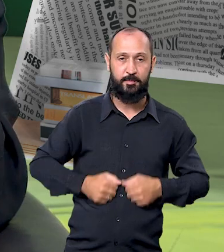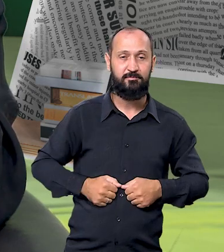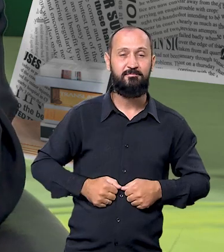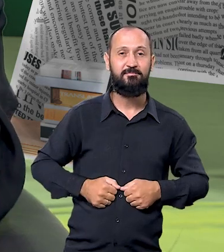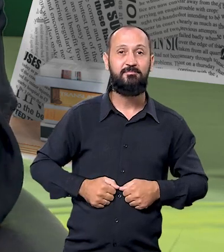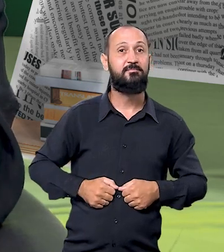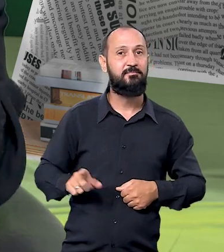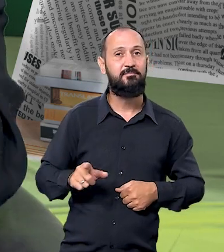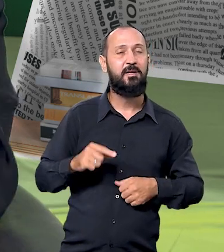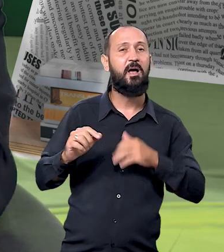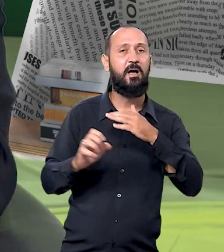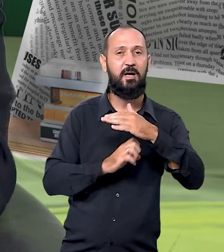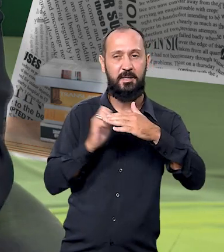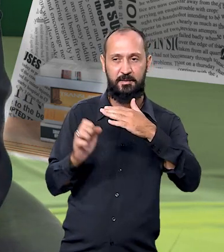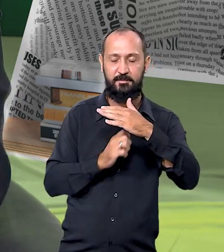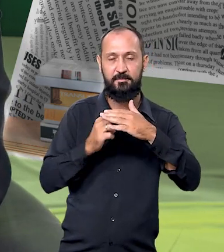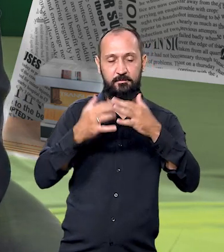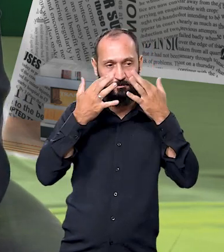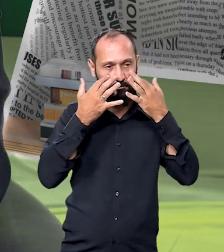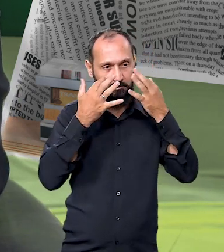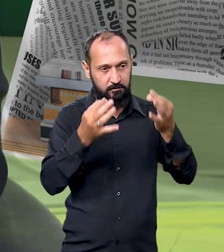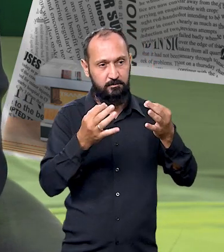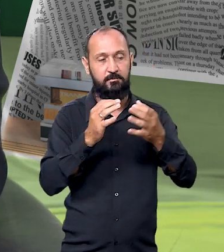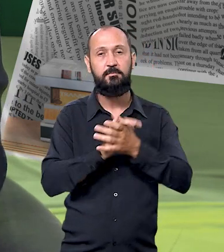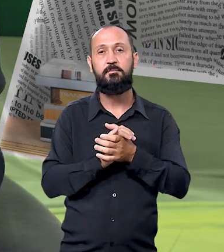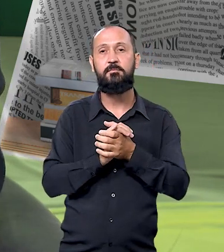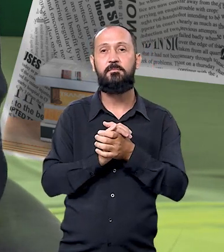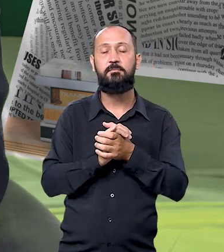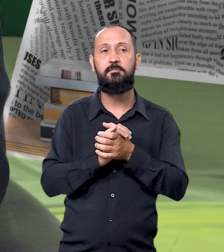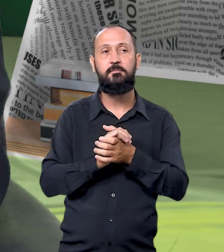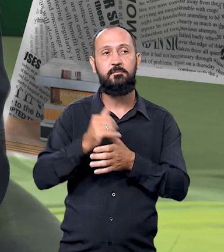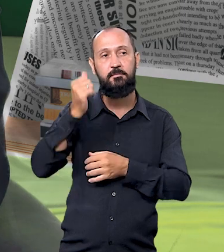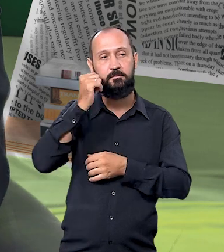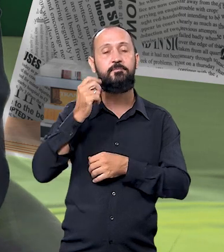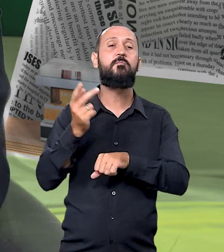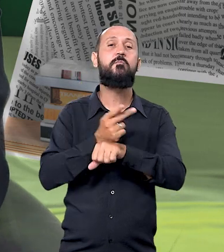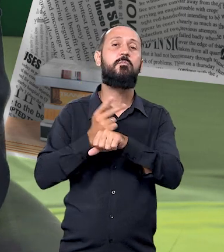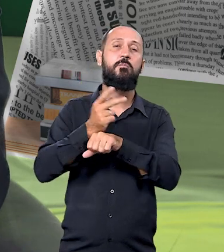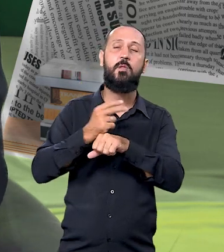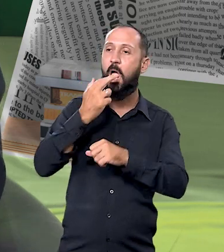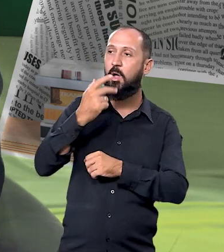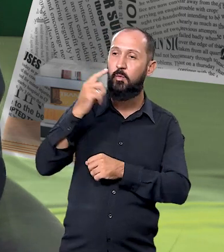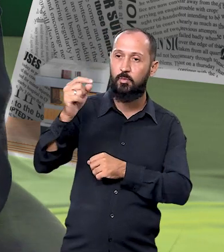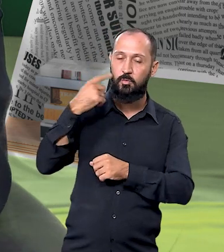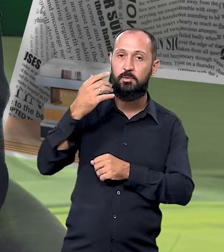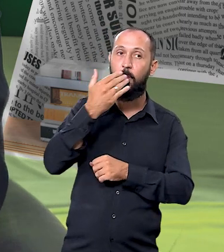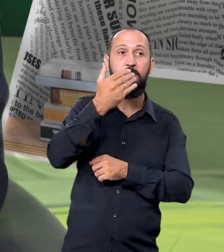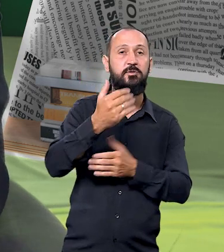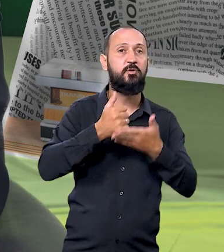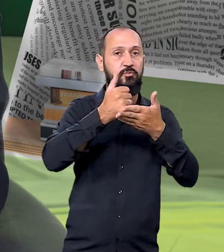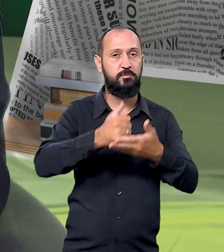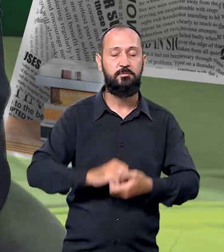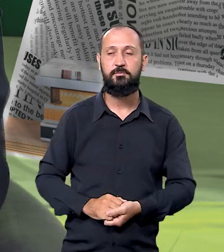roupa. Então, aquela empresa vai estar atenta a uma mulher que chegue e procure determinada cor da roupa, que ela